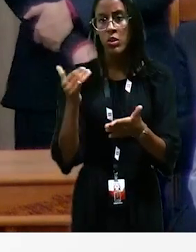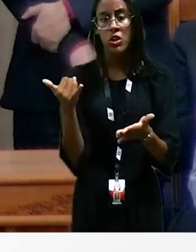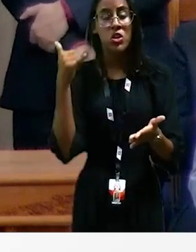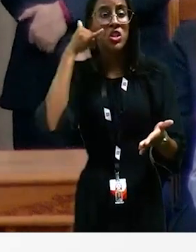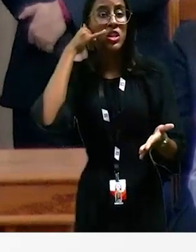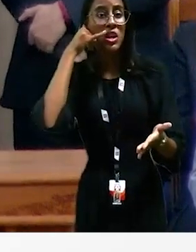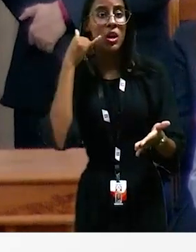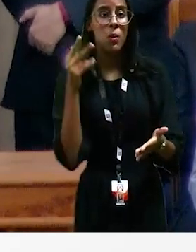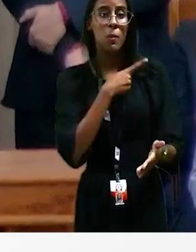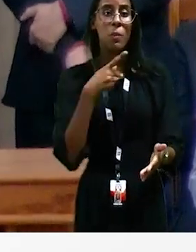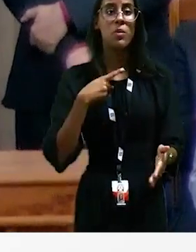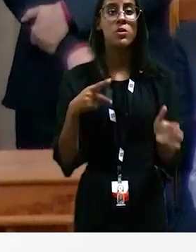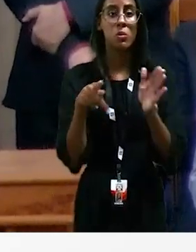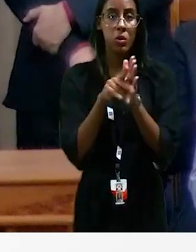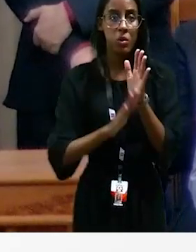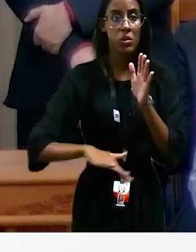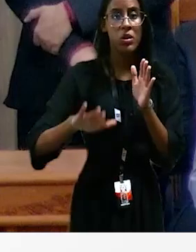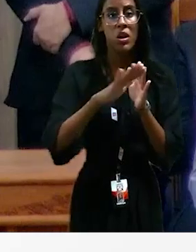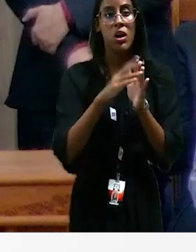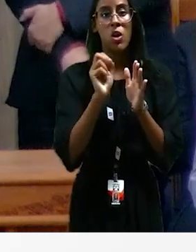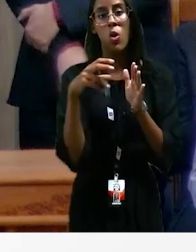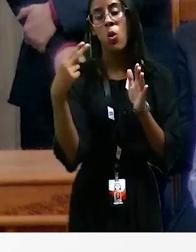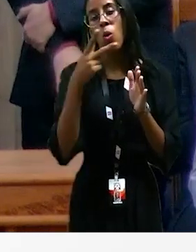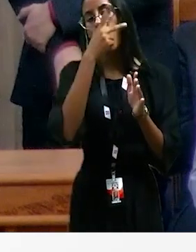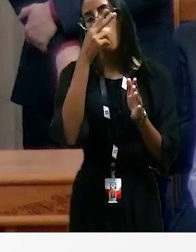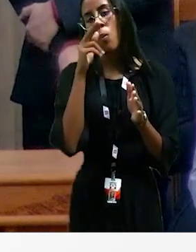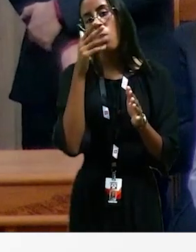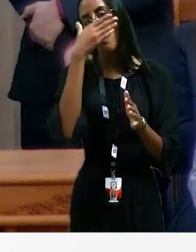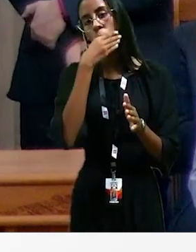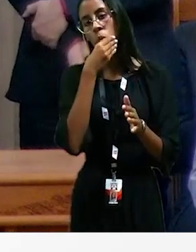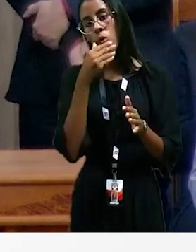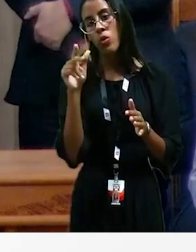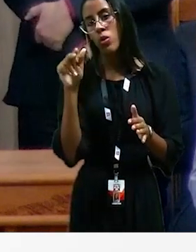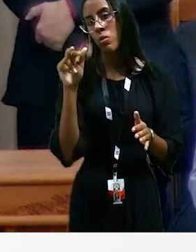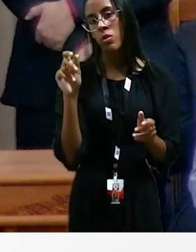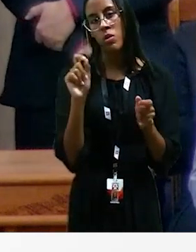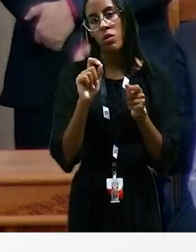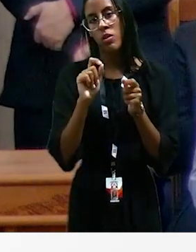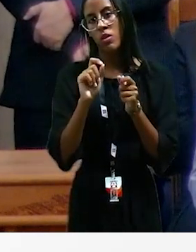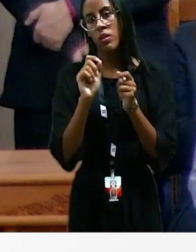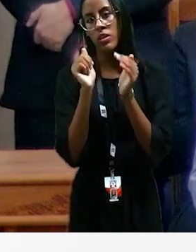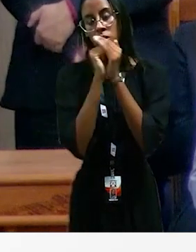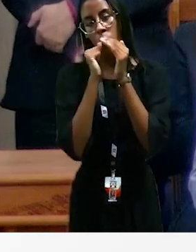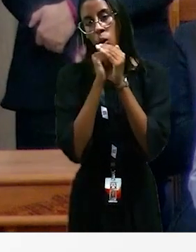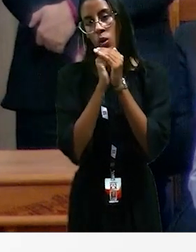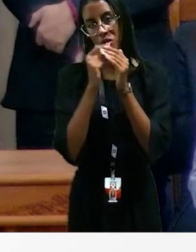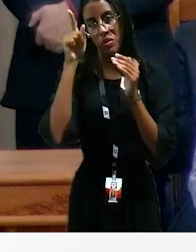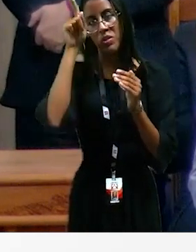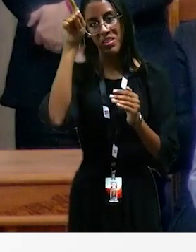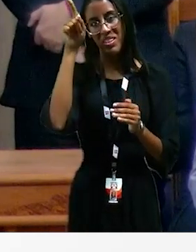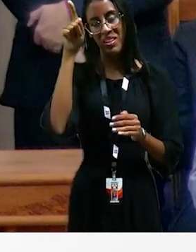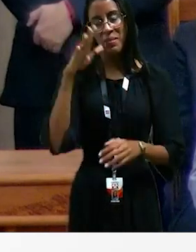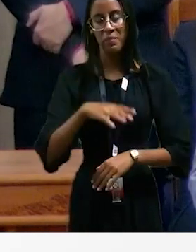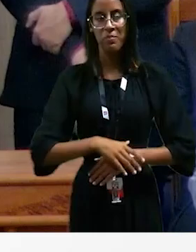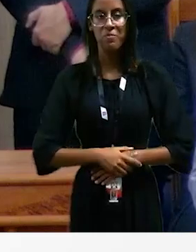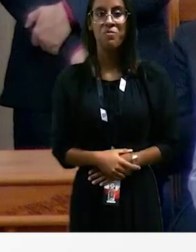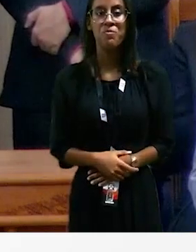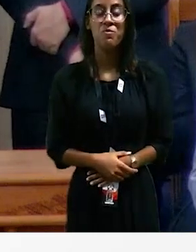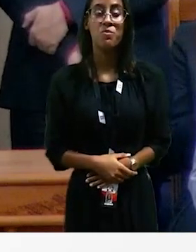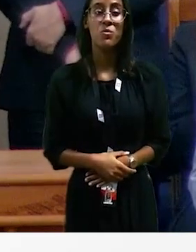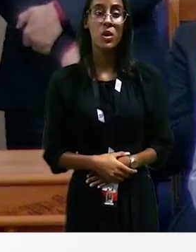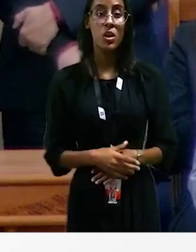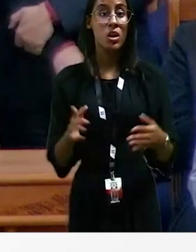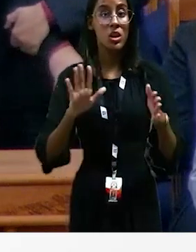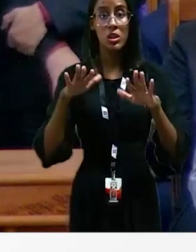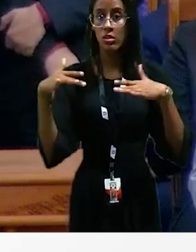o irmão que fez a oração ou seja foi espalhado a matéria foi veiculado em todos